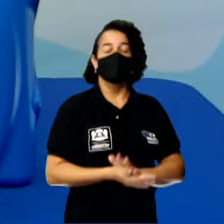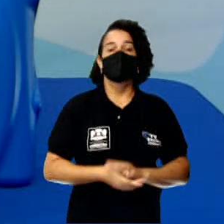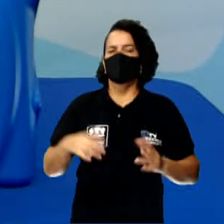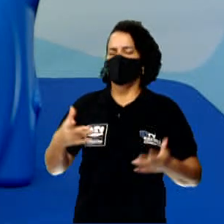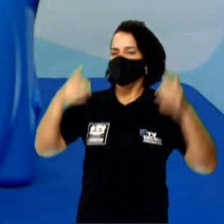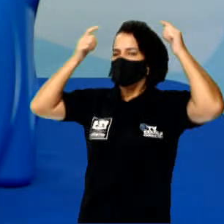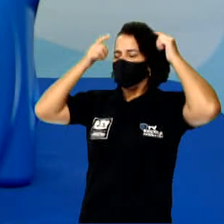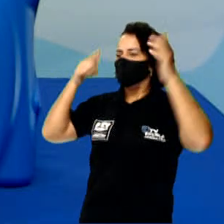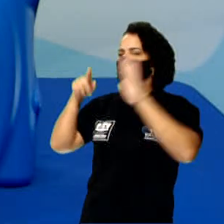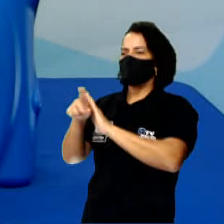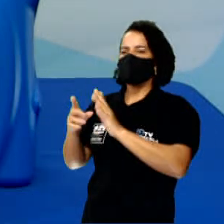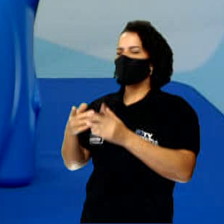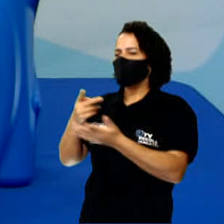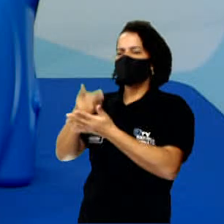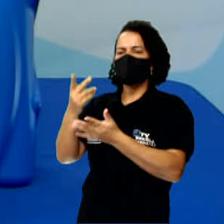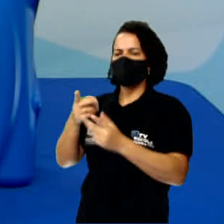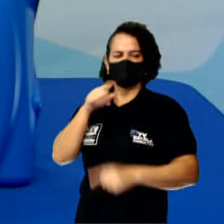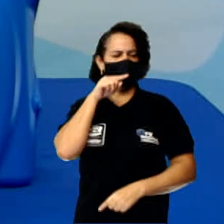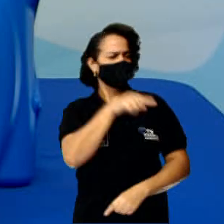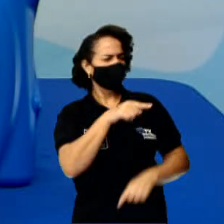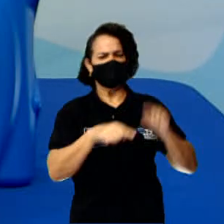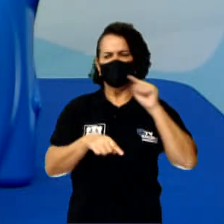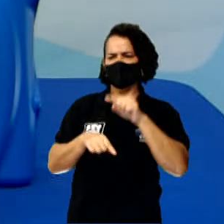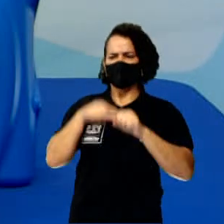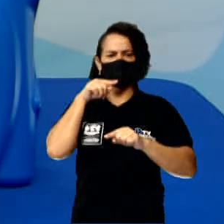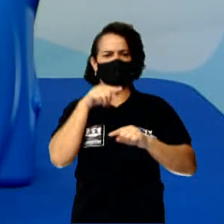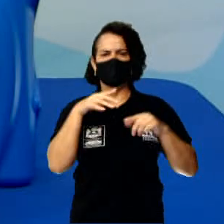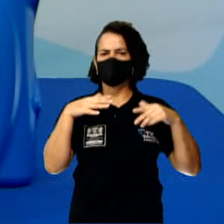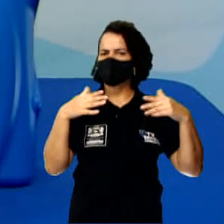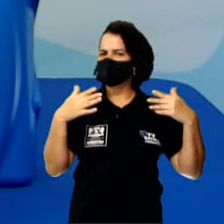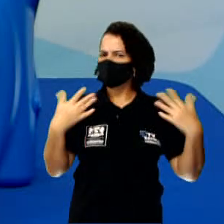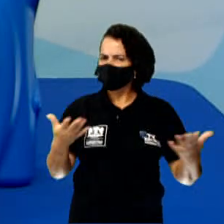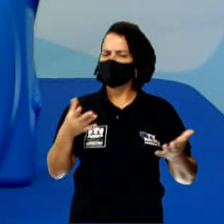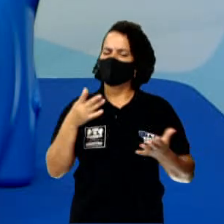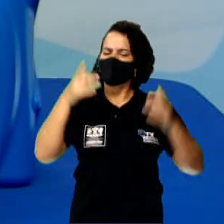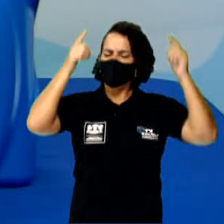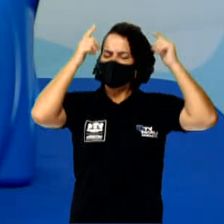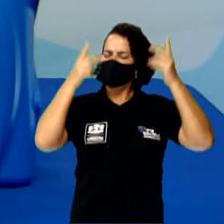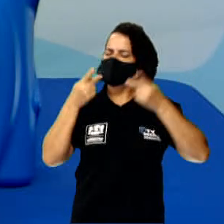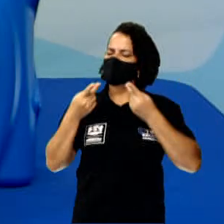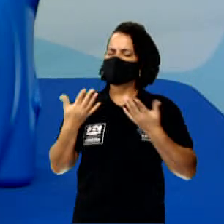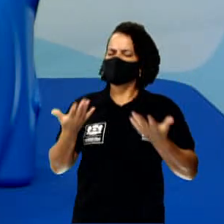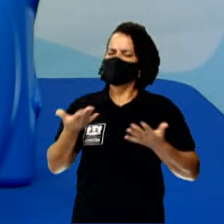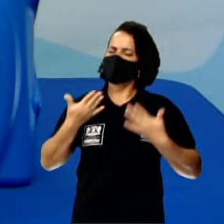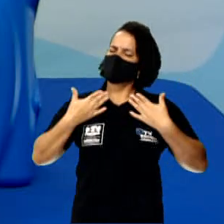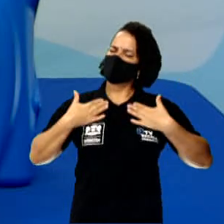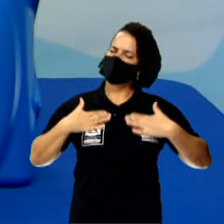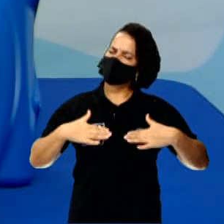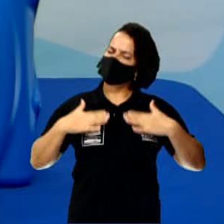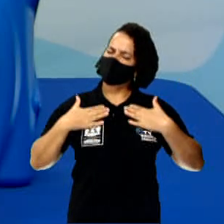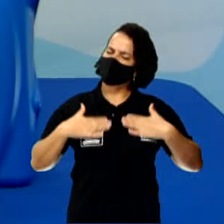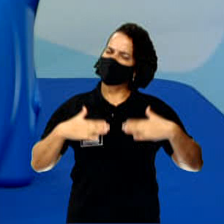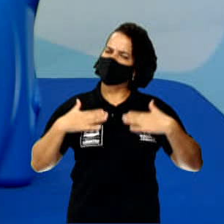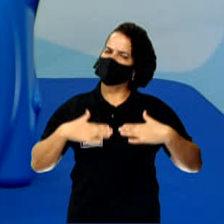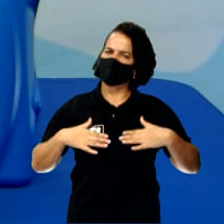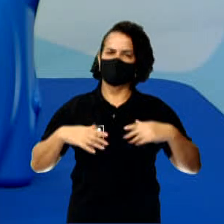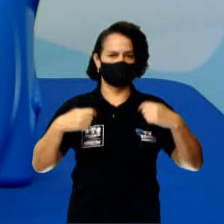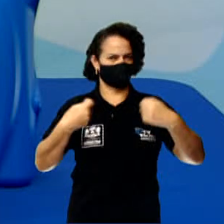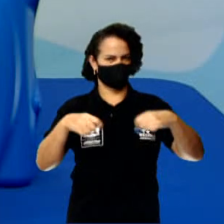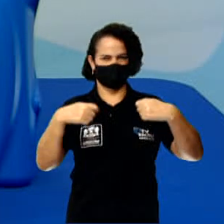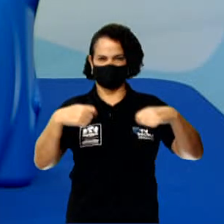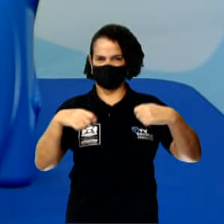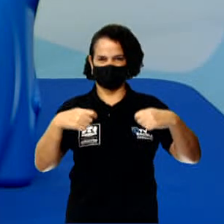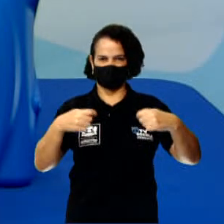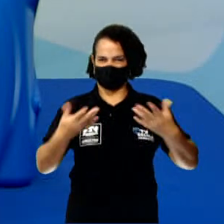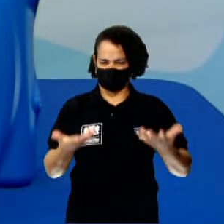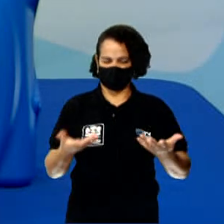Foi ela, dizia uma, foi ela, a outra dizia. E a rainha: tenham calma, não adianta valentia.